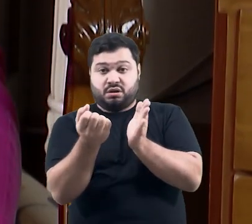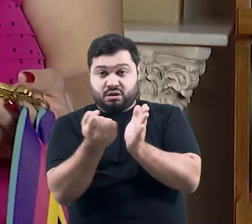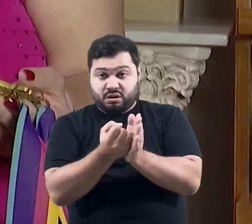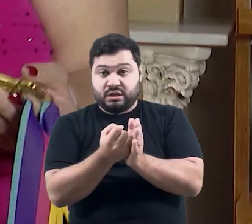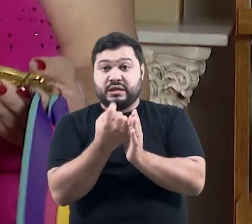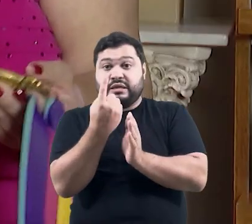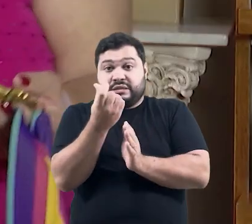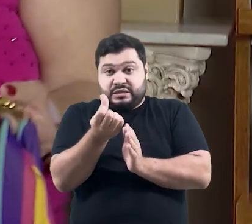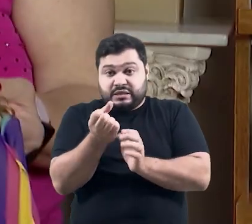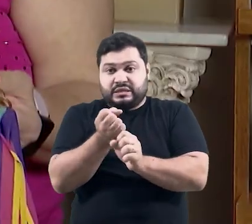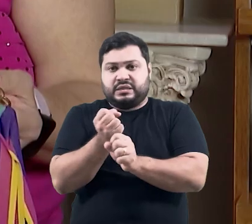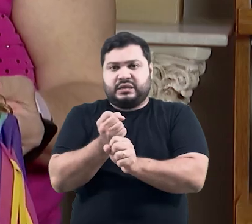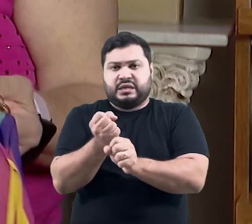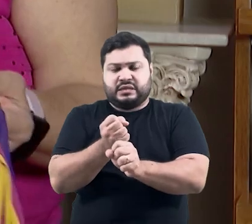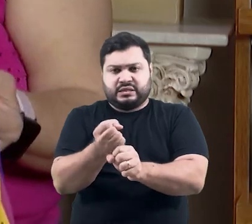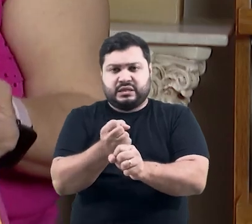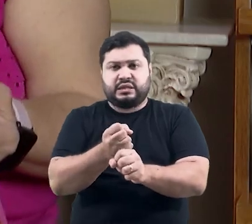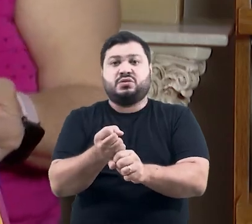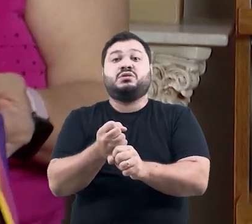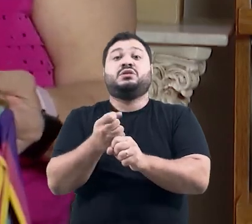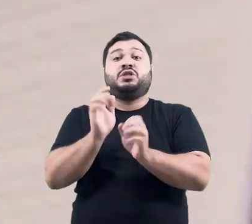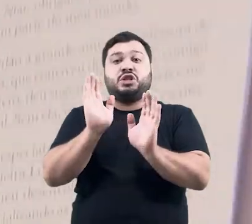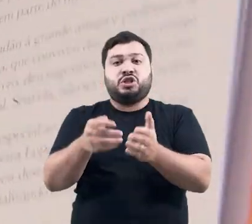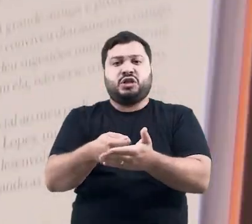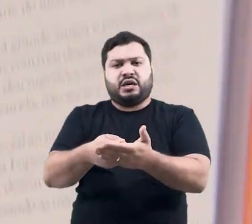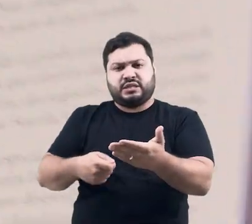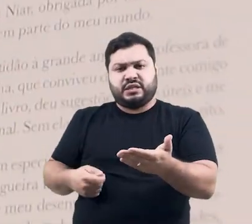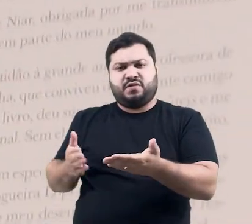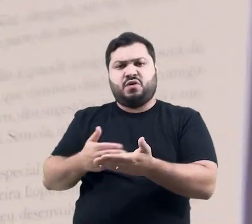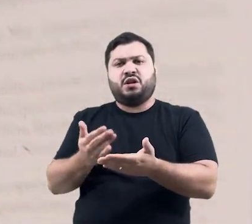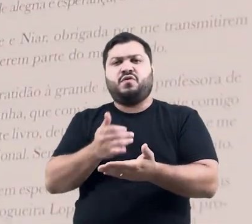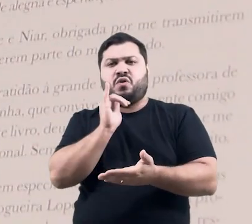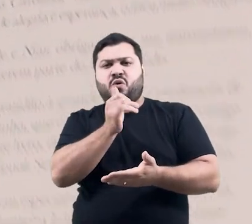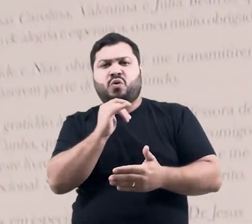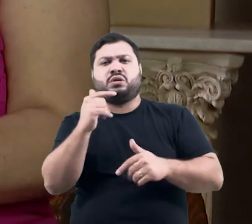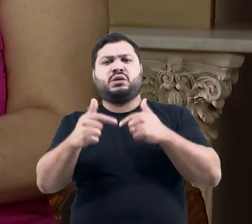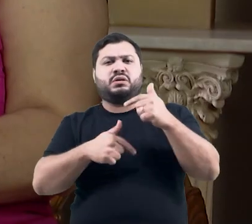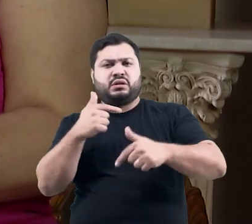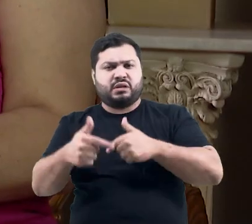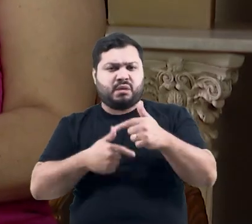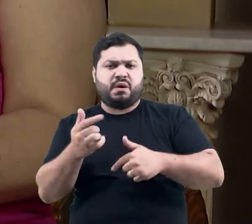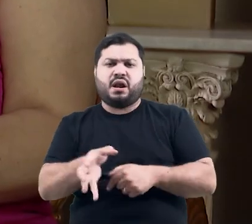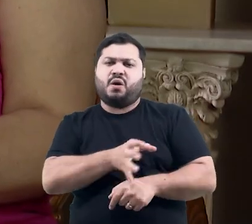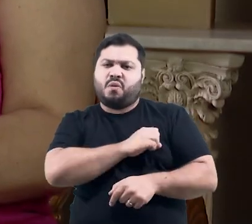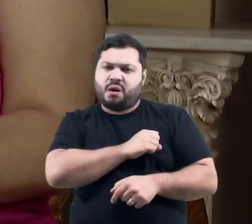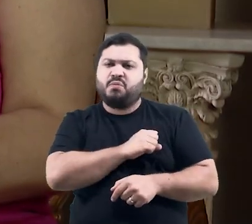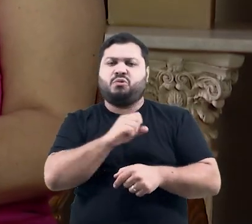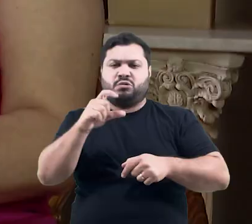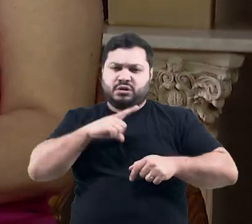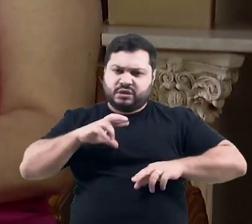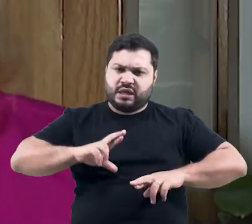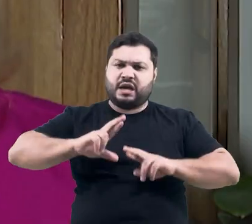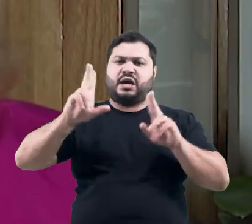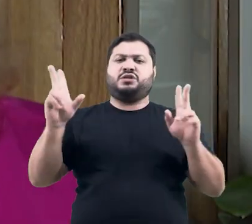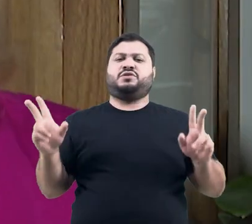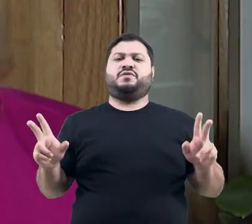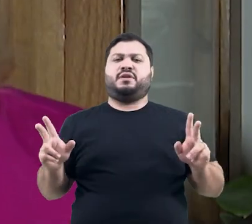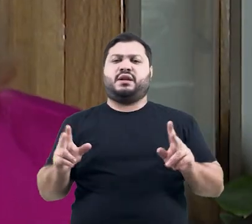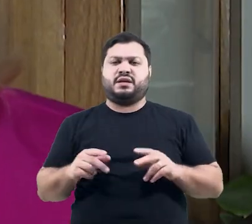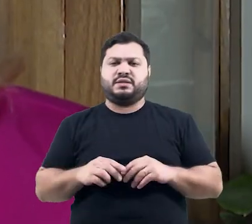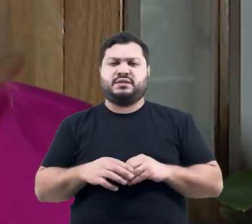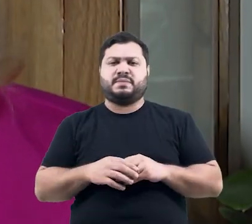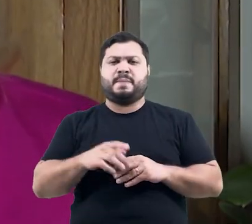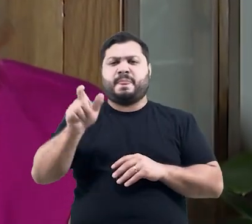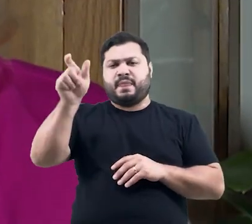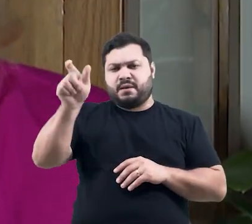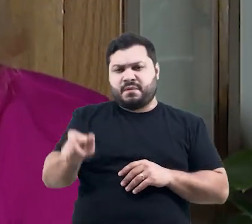lugares. Teve a carteira assinada por 16 anos e até escreveu um livro contando que trabalhar com amor faz toda